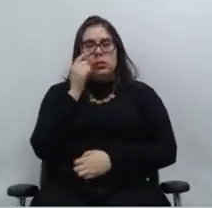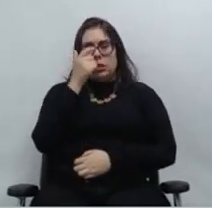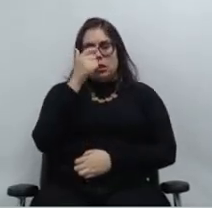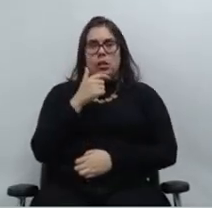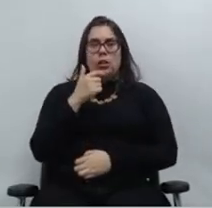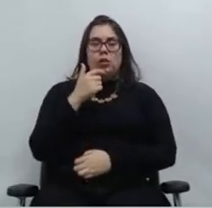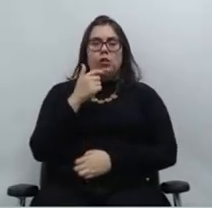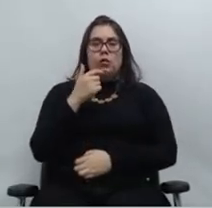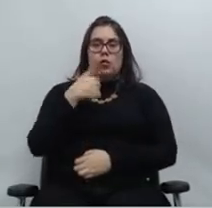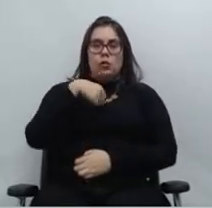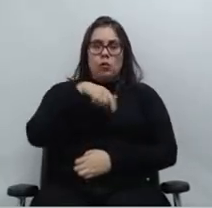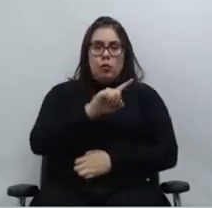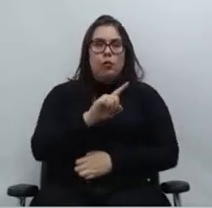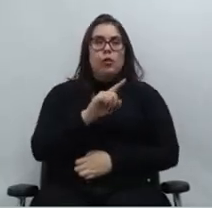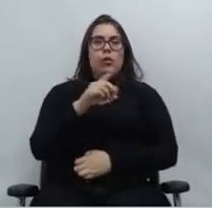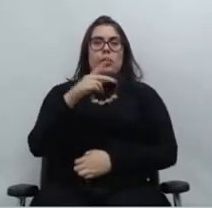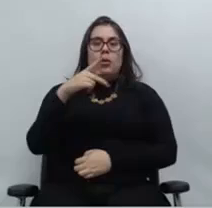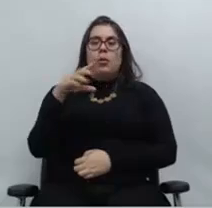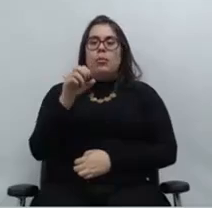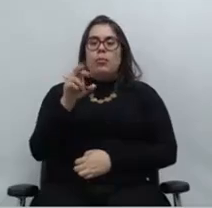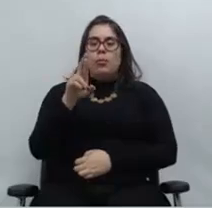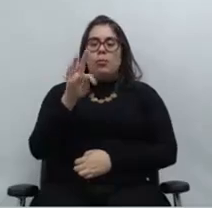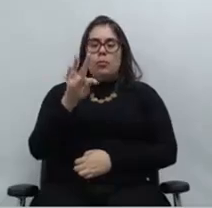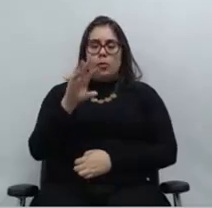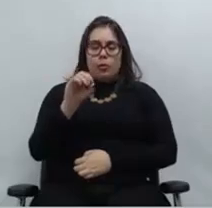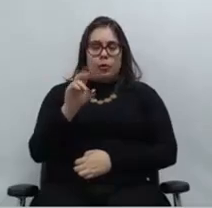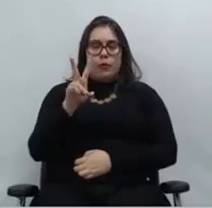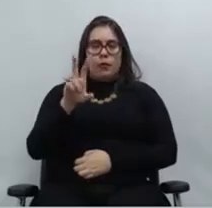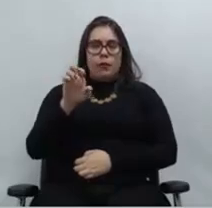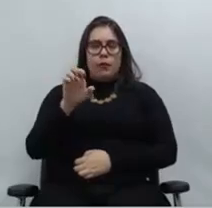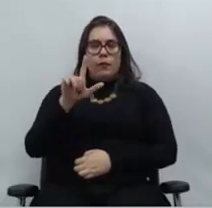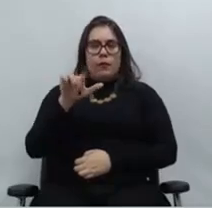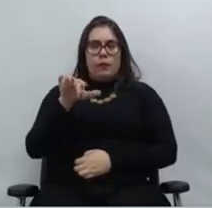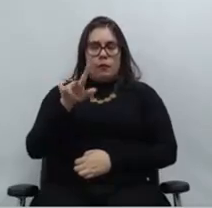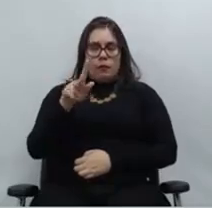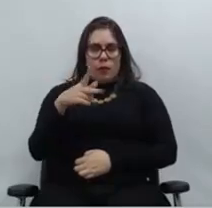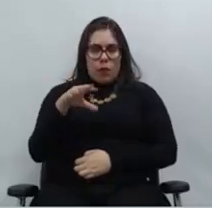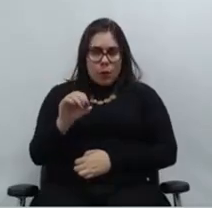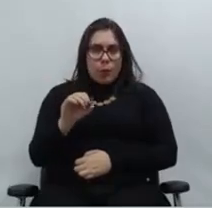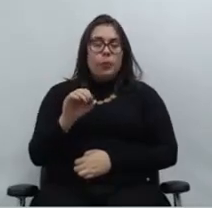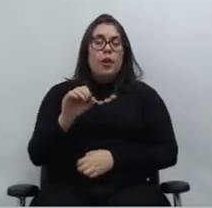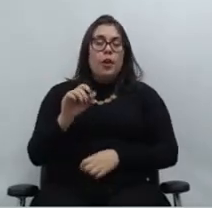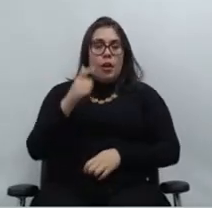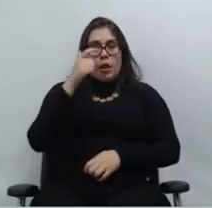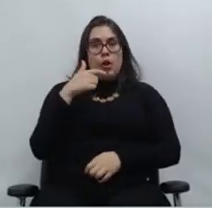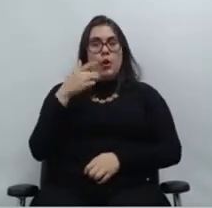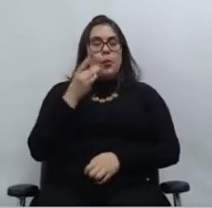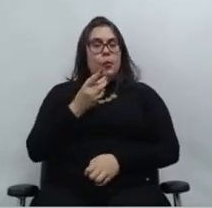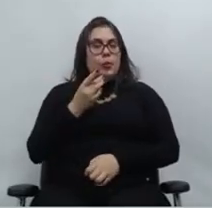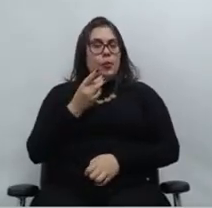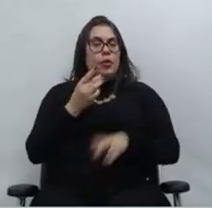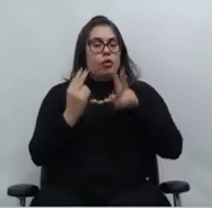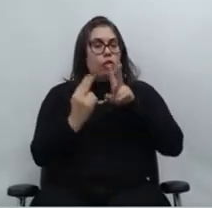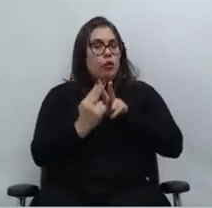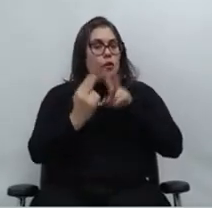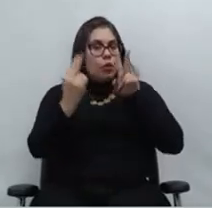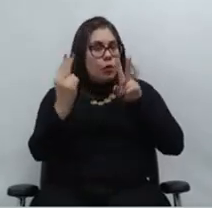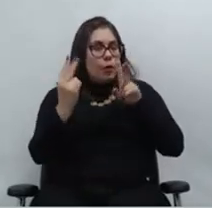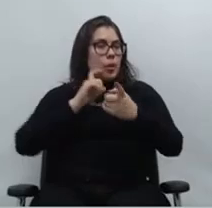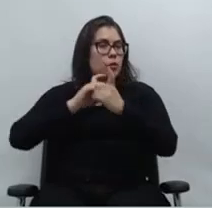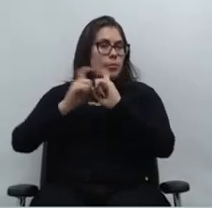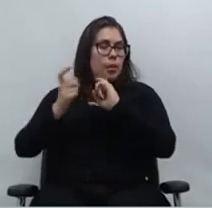estive em Porto Velho, virtualmente, na minha última reunião de participação do CNCG, do Colégio Nacional de Corregedores e